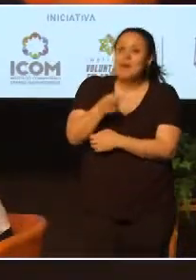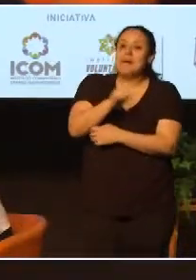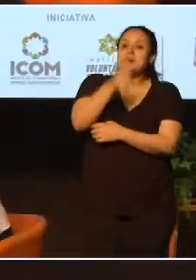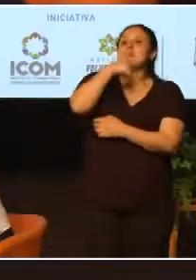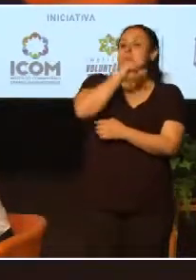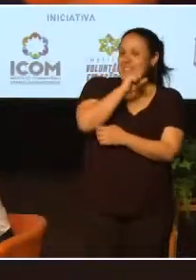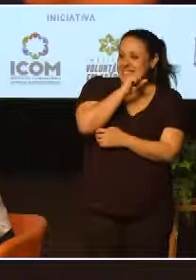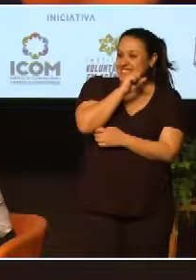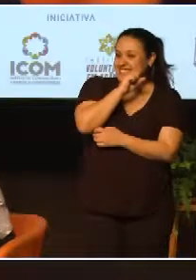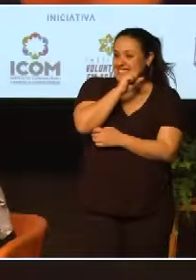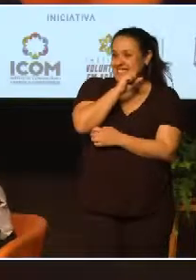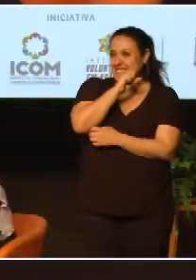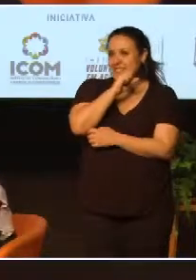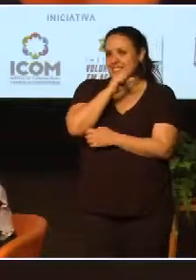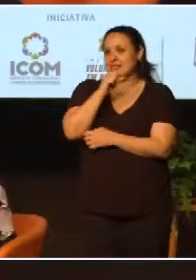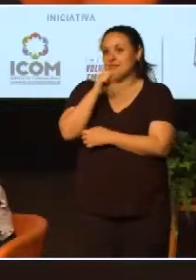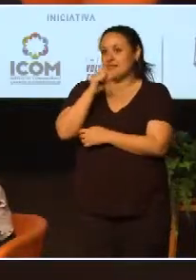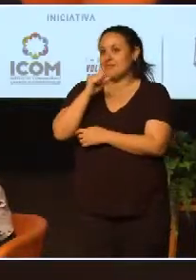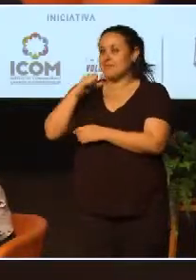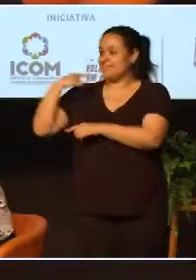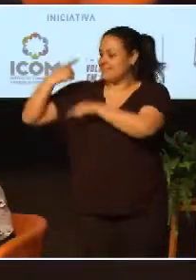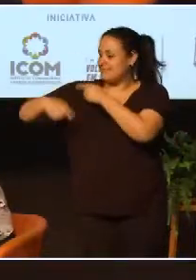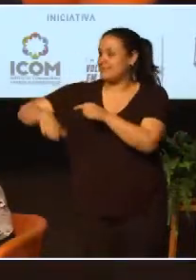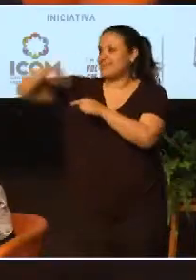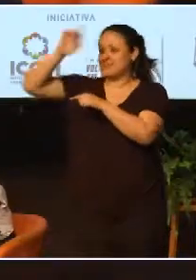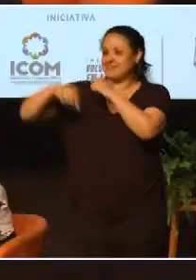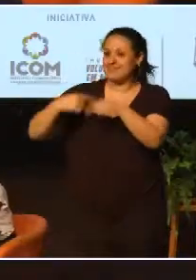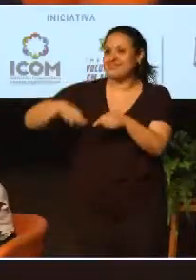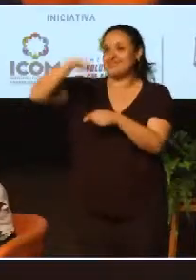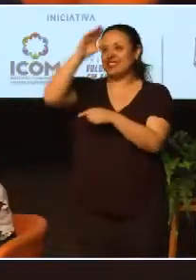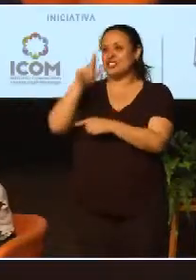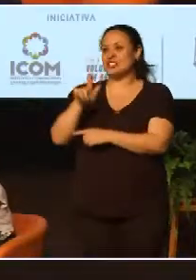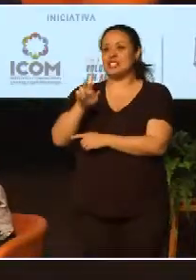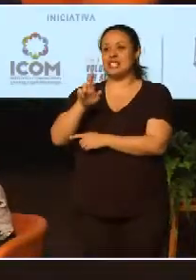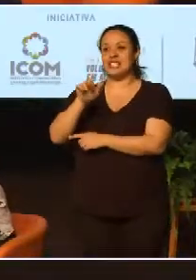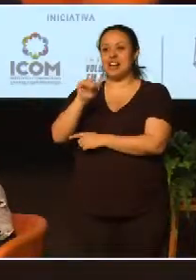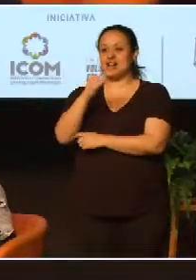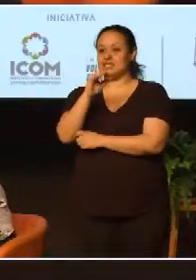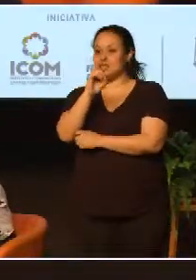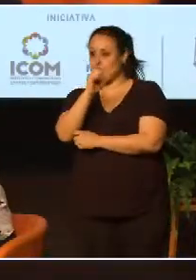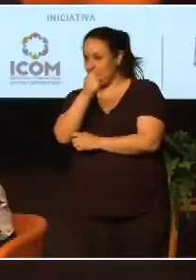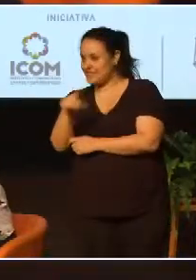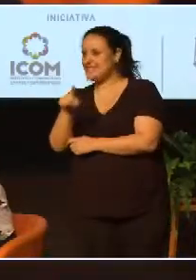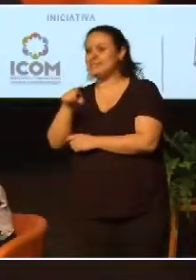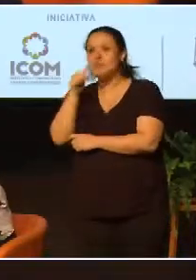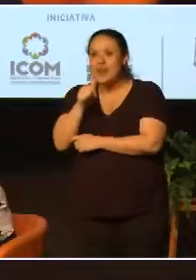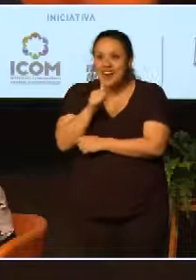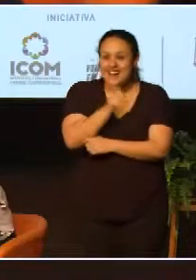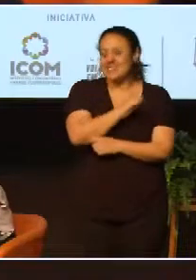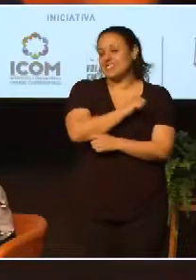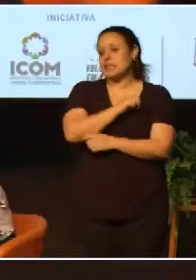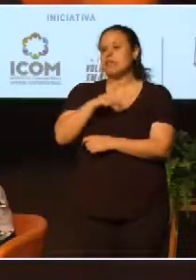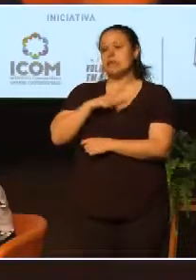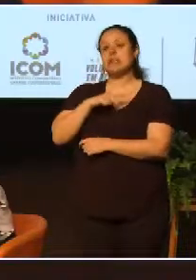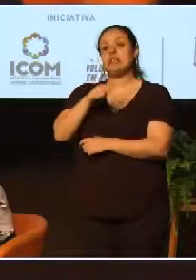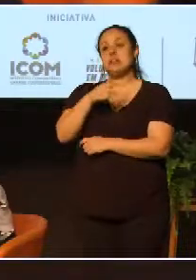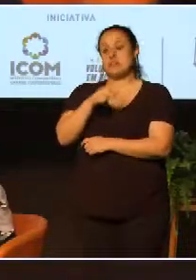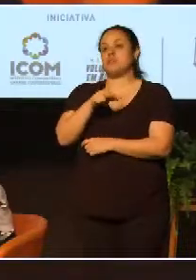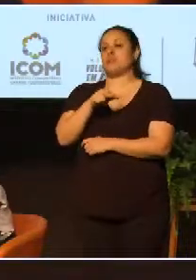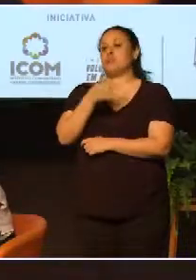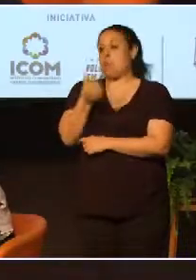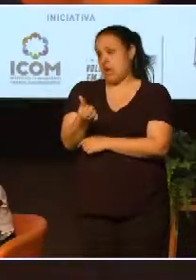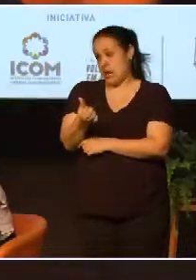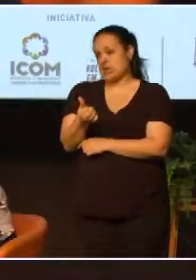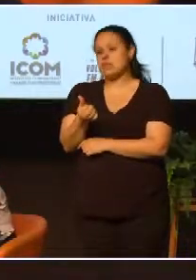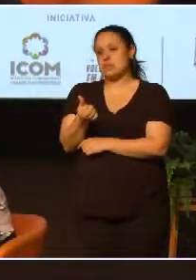de mulheres. Eu tenho mais 6 irmãos, nasci na cidade de São Paulo, e quem